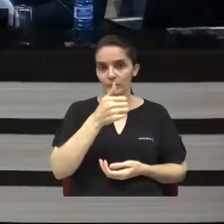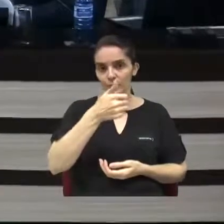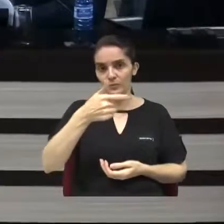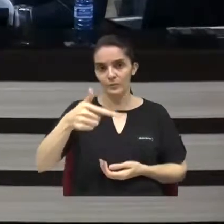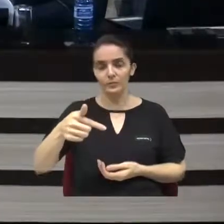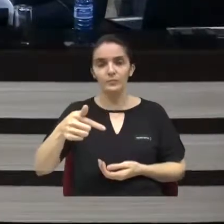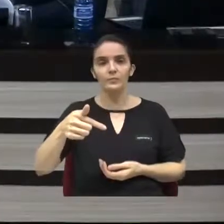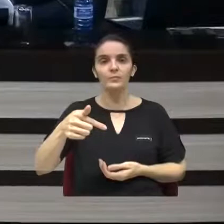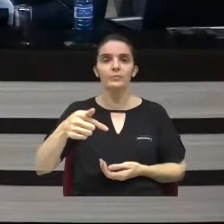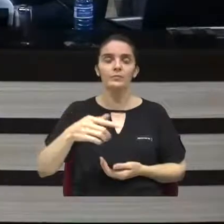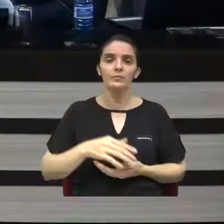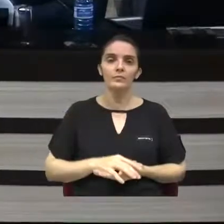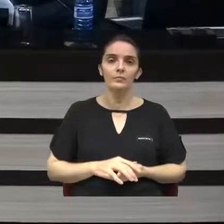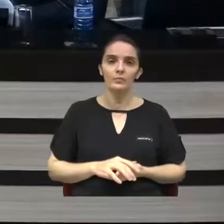17º, pelo exposto requeiro.